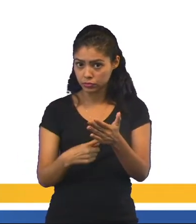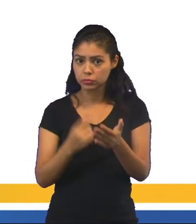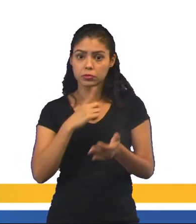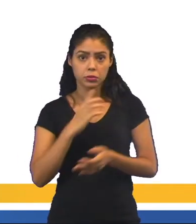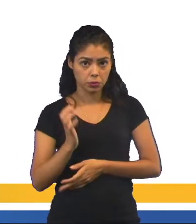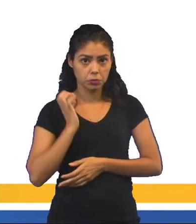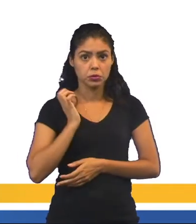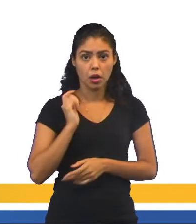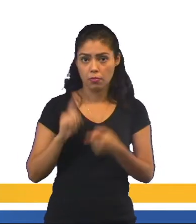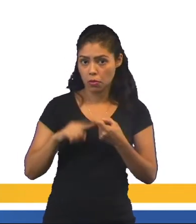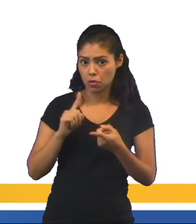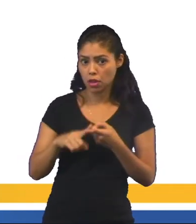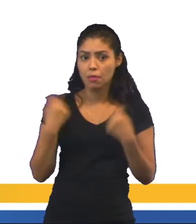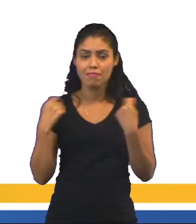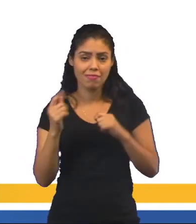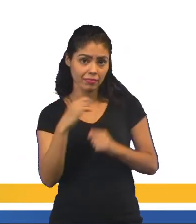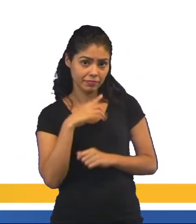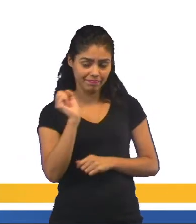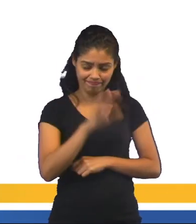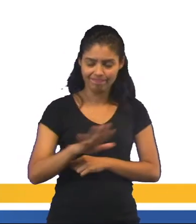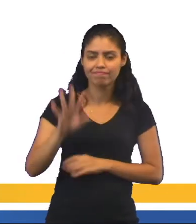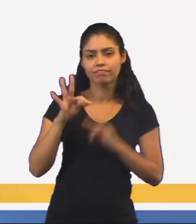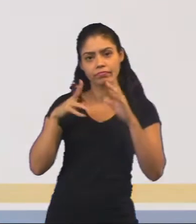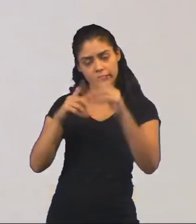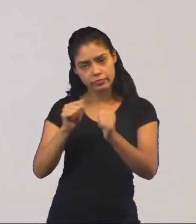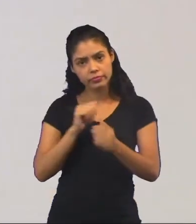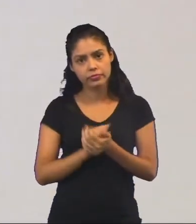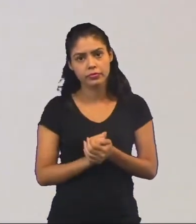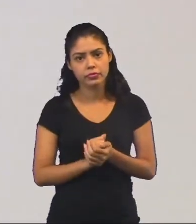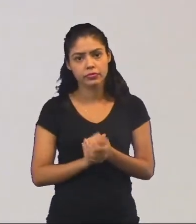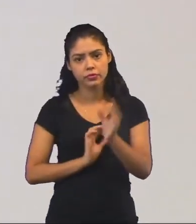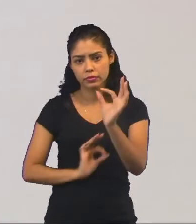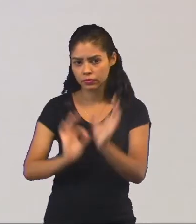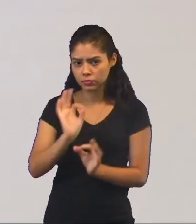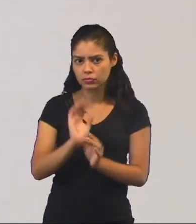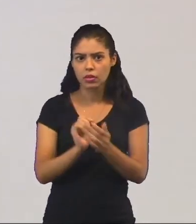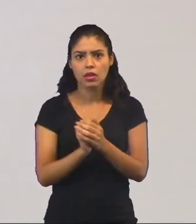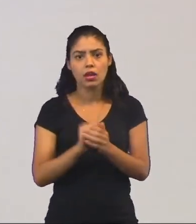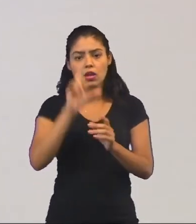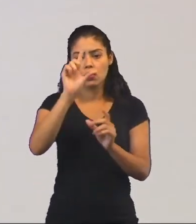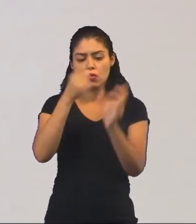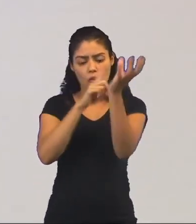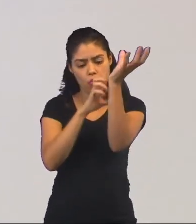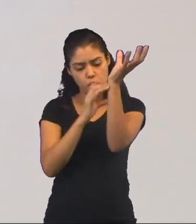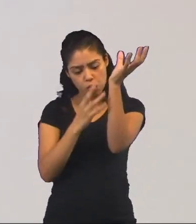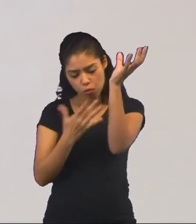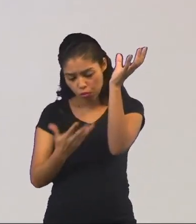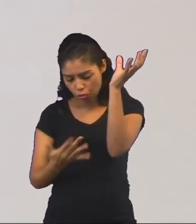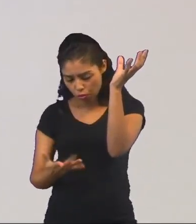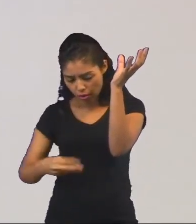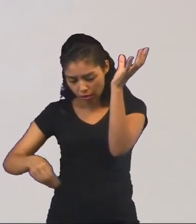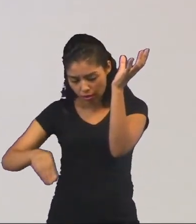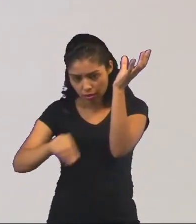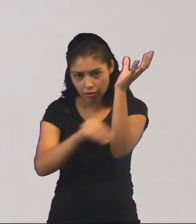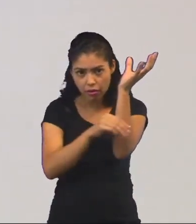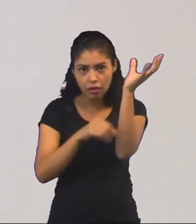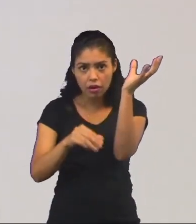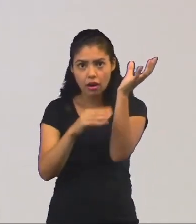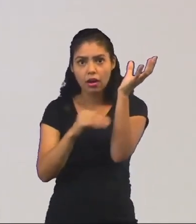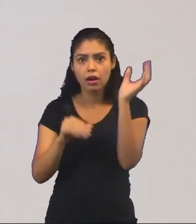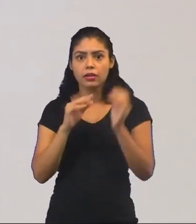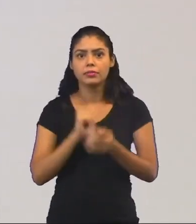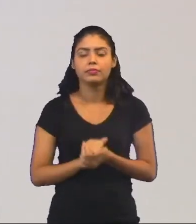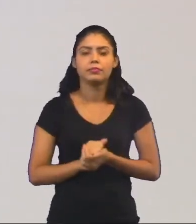fértil, porque ele depende totalmente dessa dinâmica de caída de folha, apodrecimento dessas folhas, retroalimentando